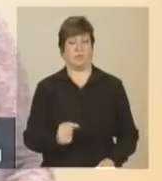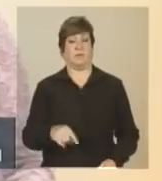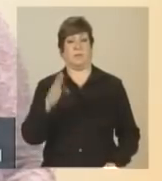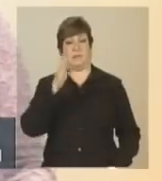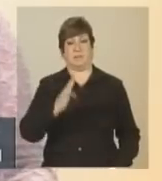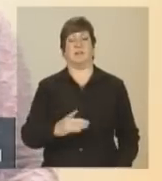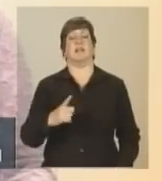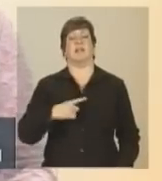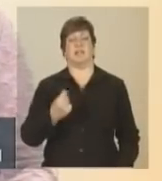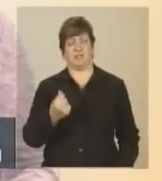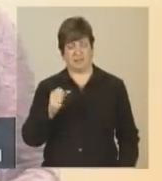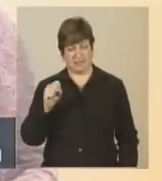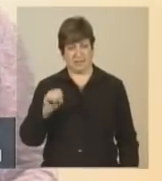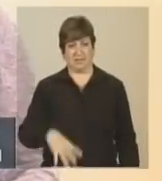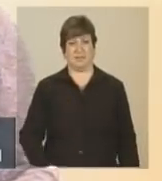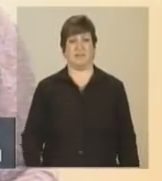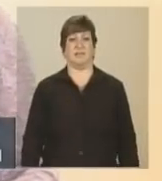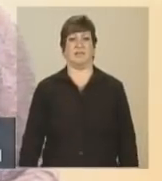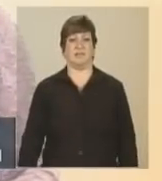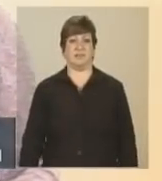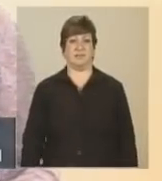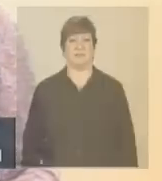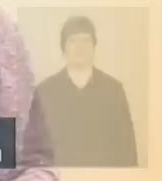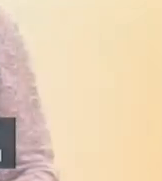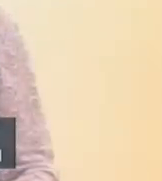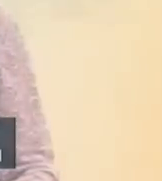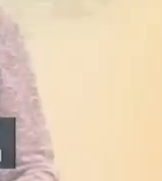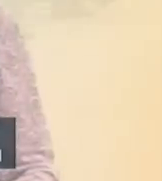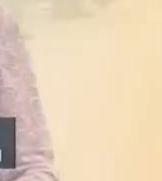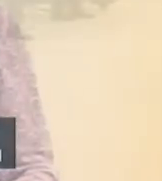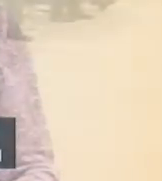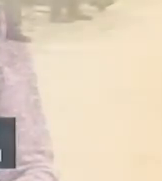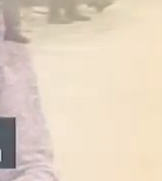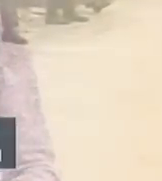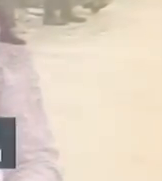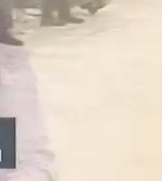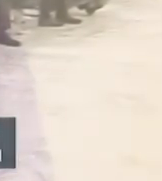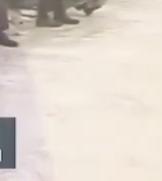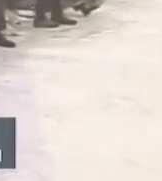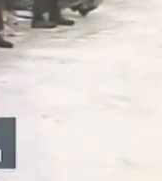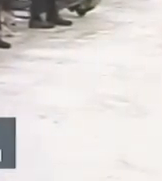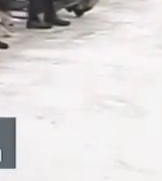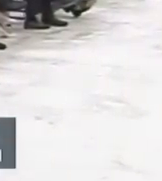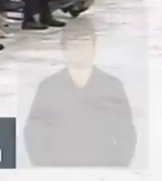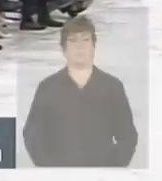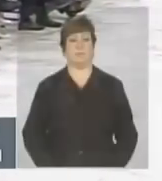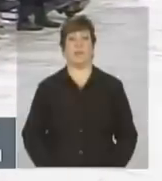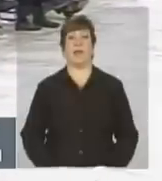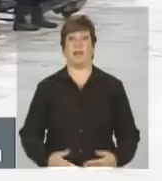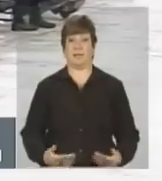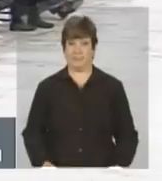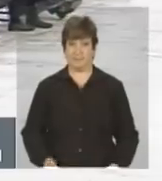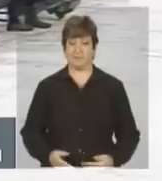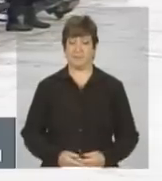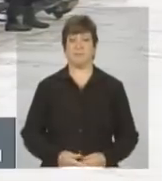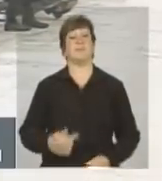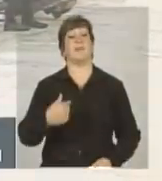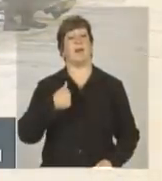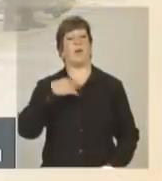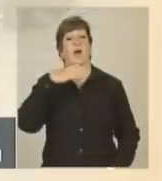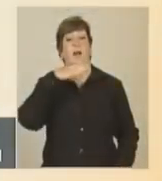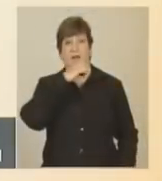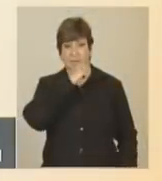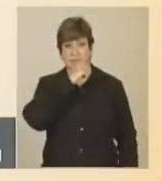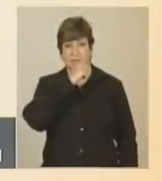sim. E aí, eu